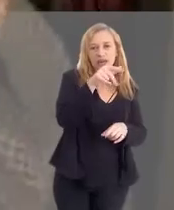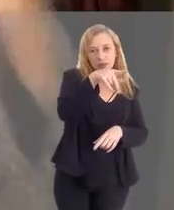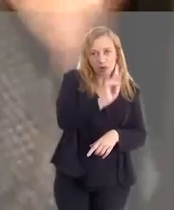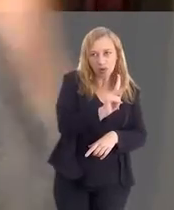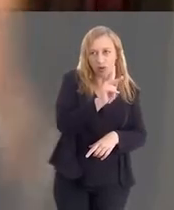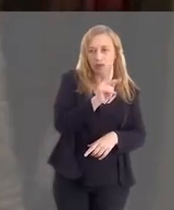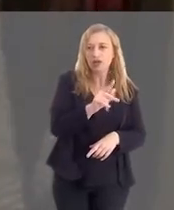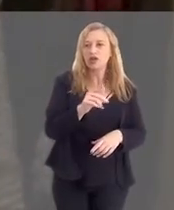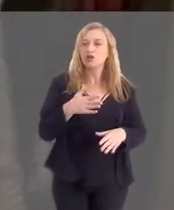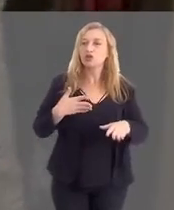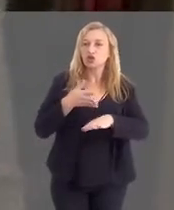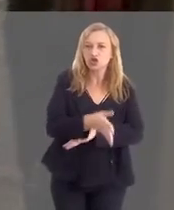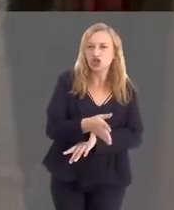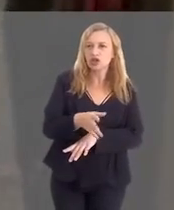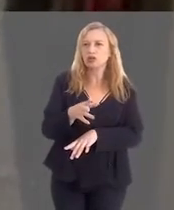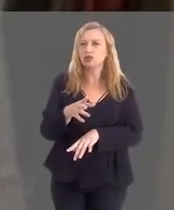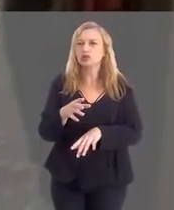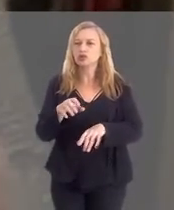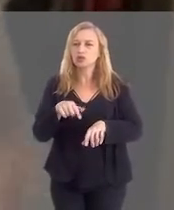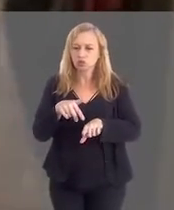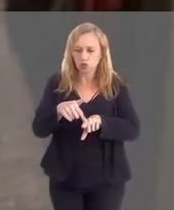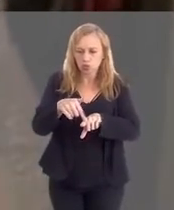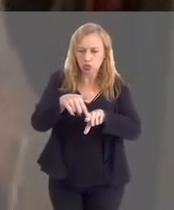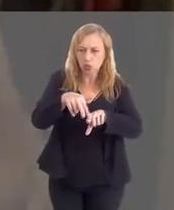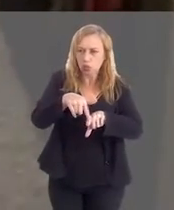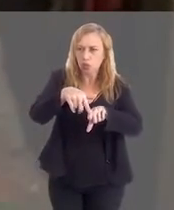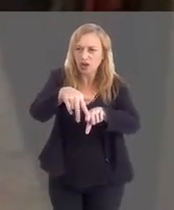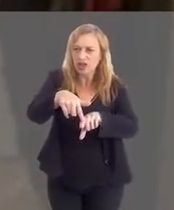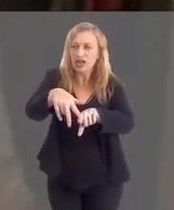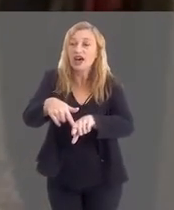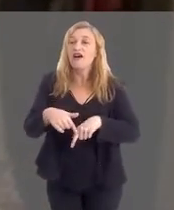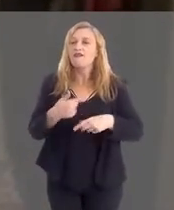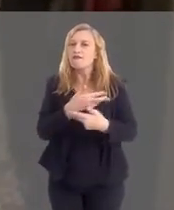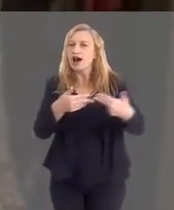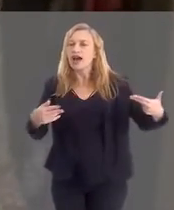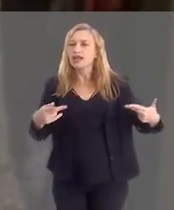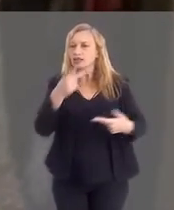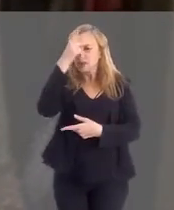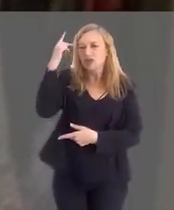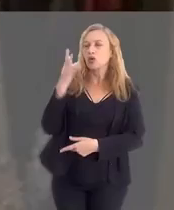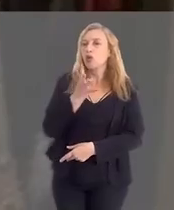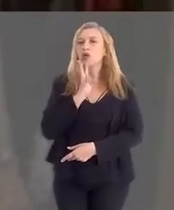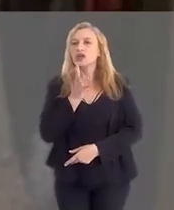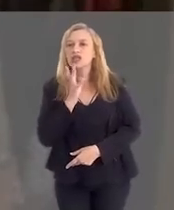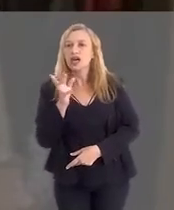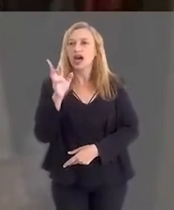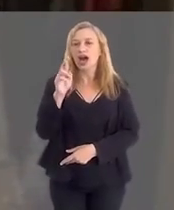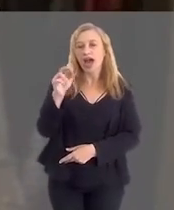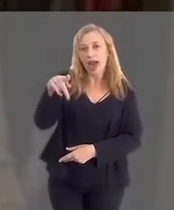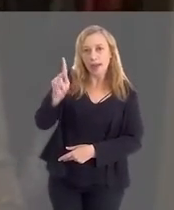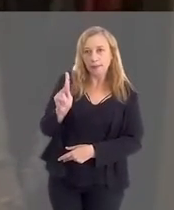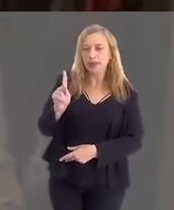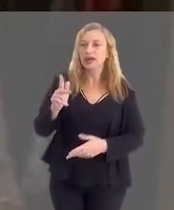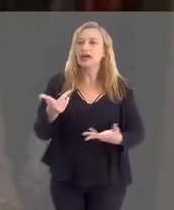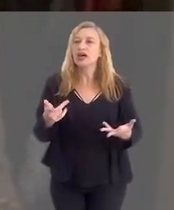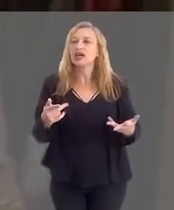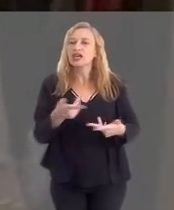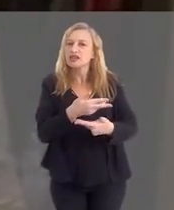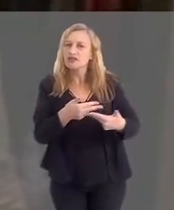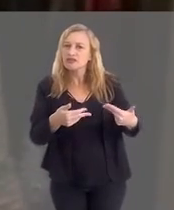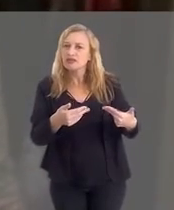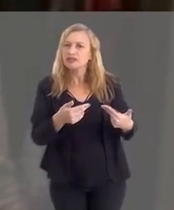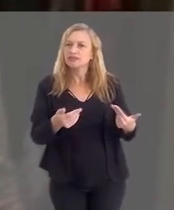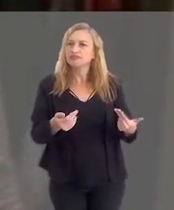hip hop. E aí quando eu chego no skate, eu começo a conhecer várias pessoas que eram do rap, que eram da cultura hip